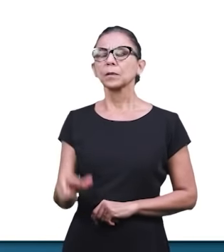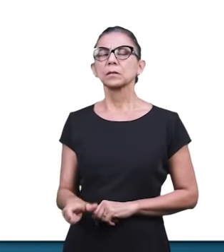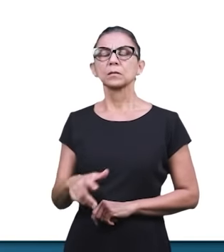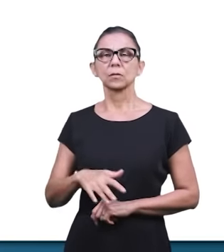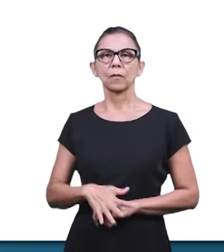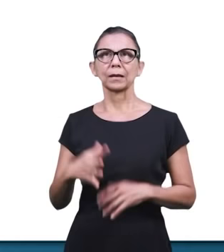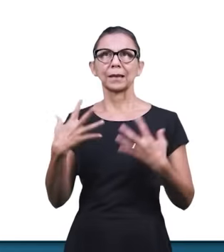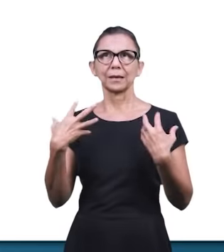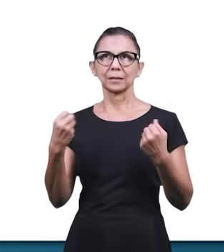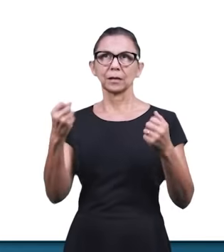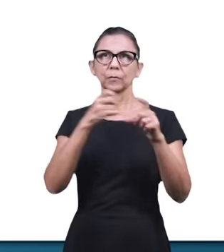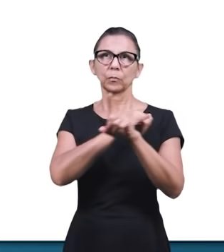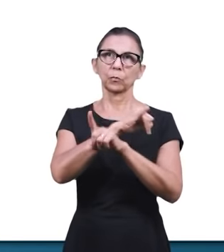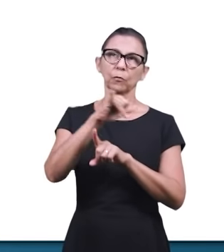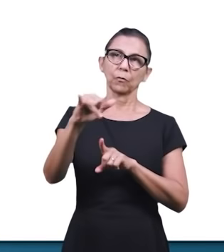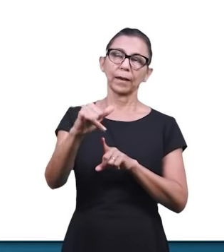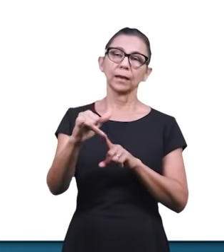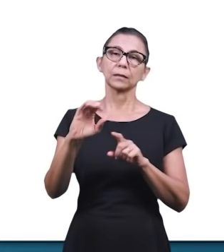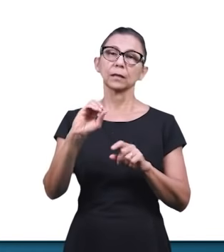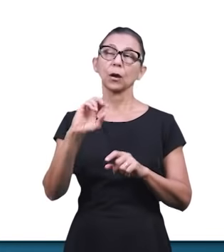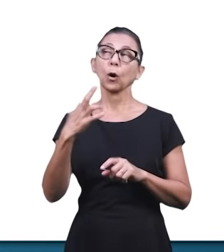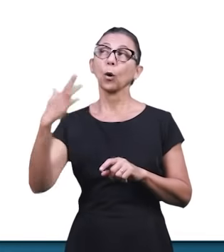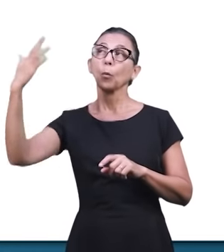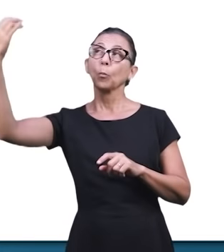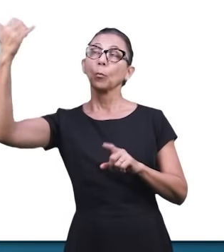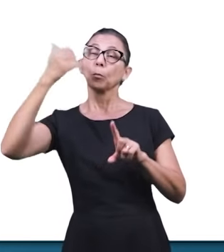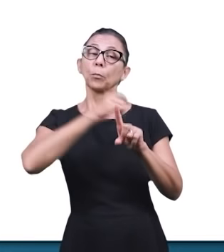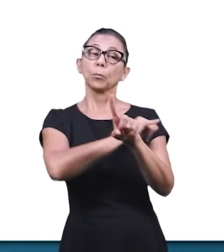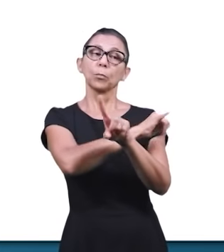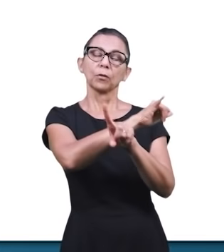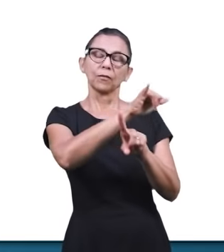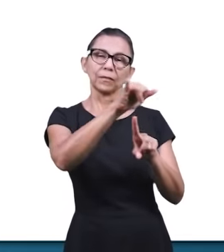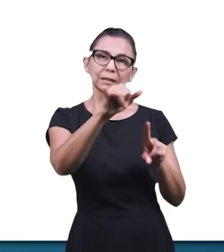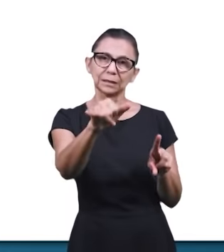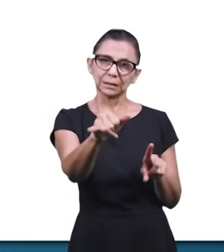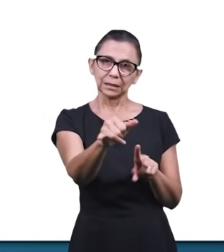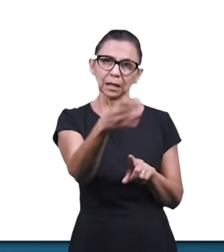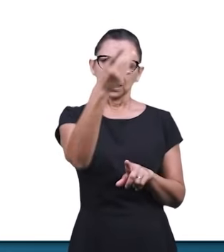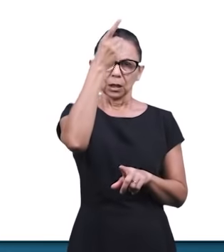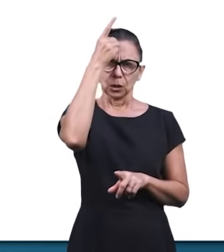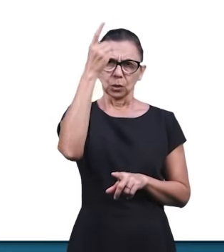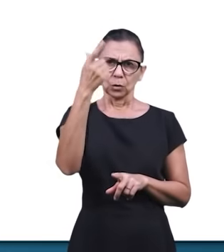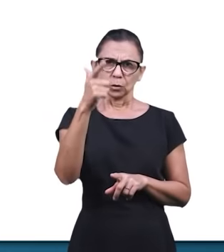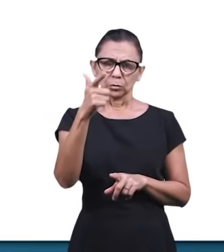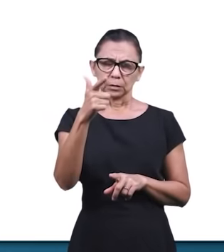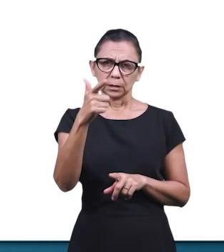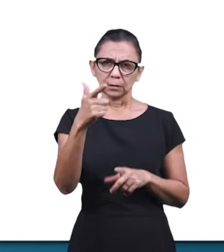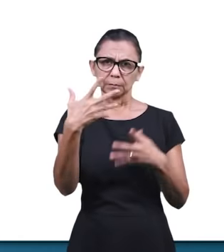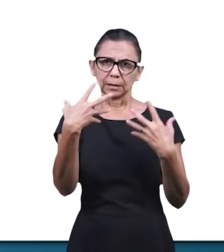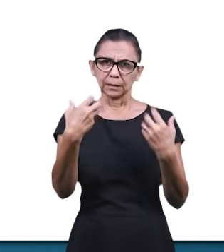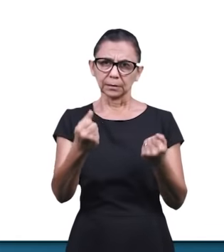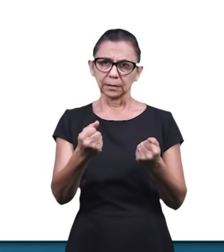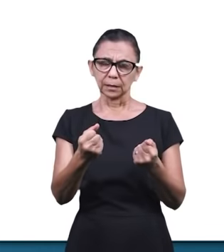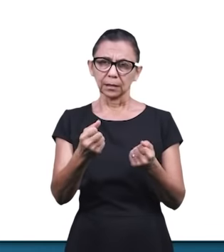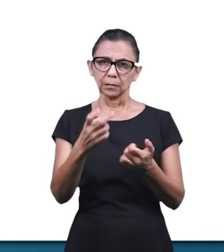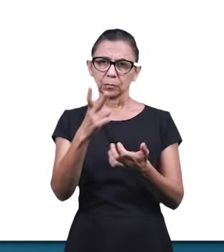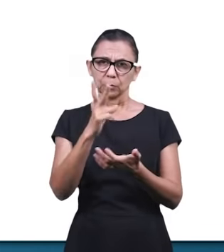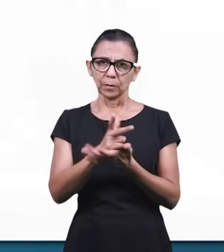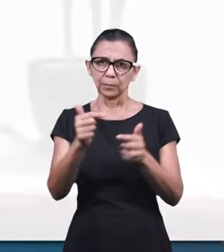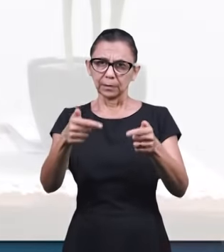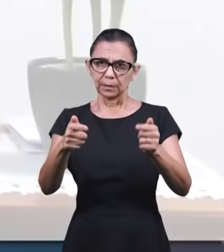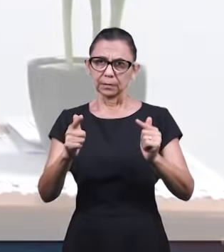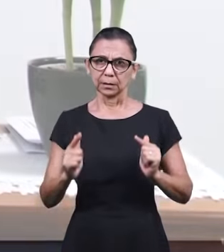a profecia, ainda que não tenha o dom de profecia, recebe o mesmo galardão de profeta? Sim ou